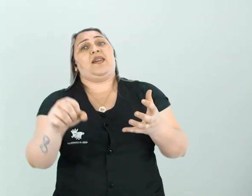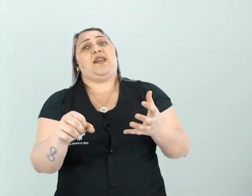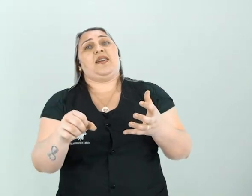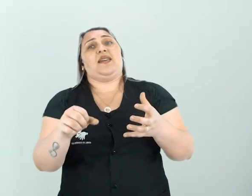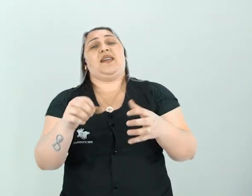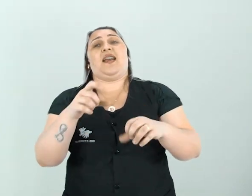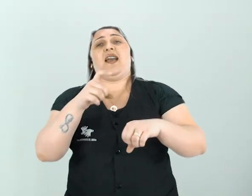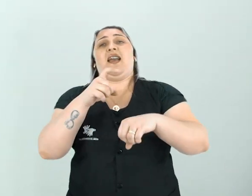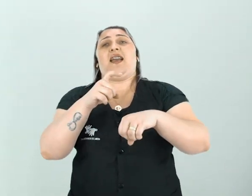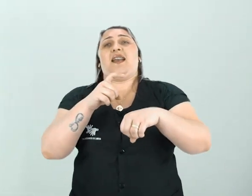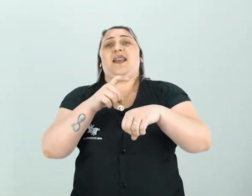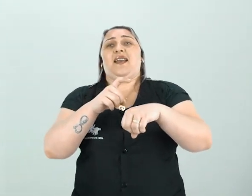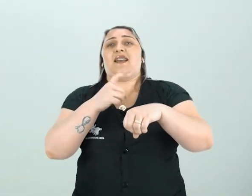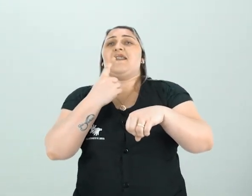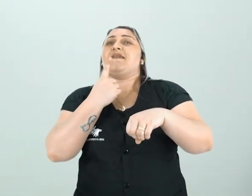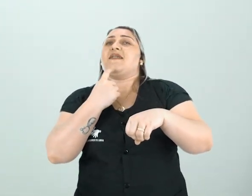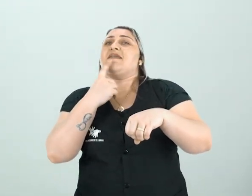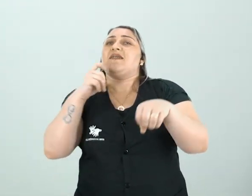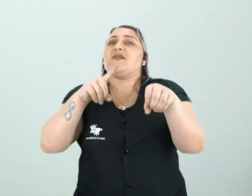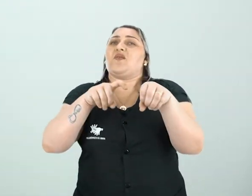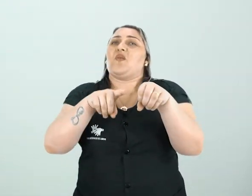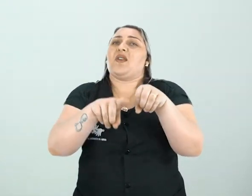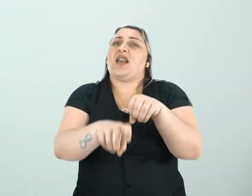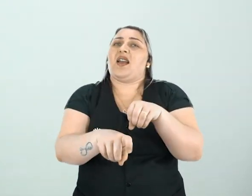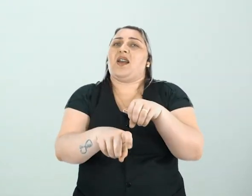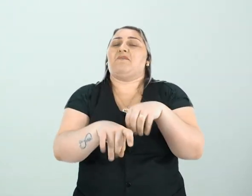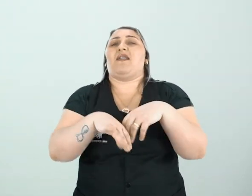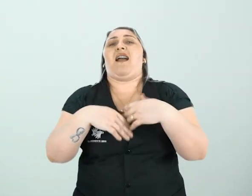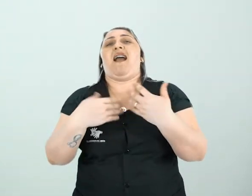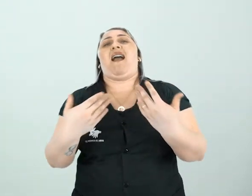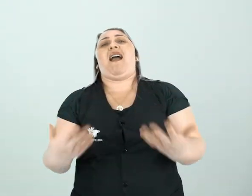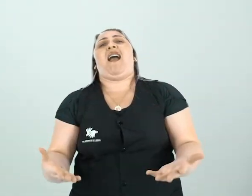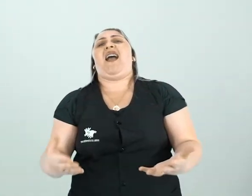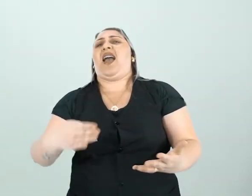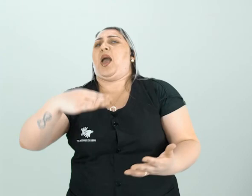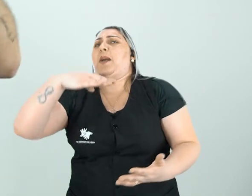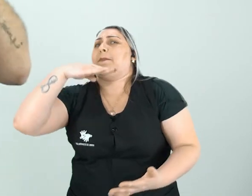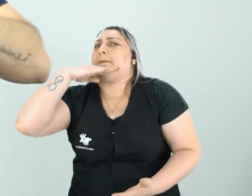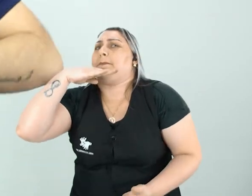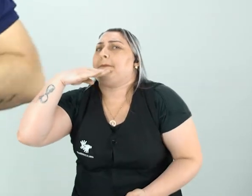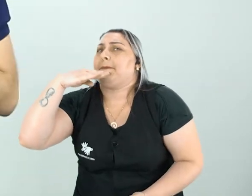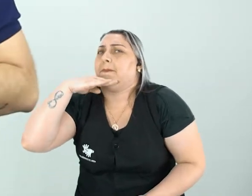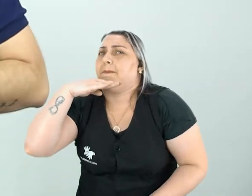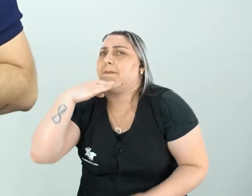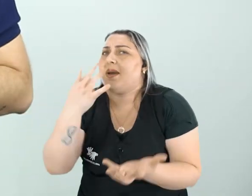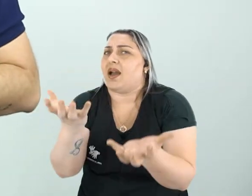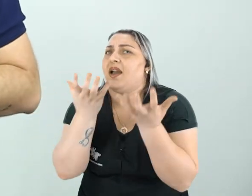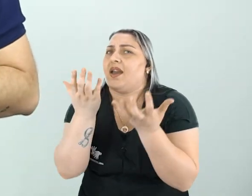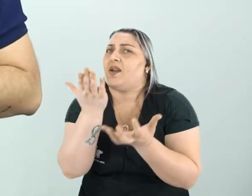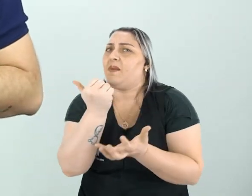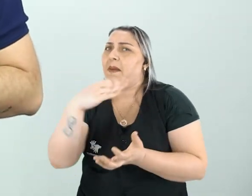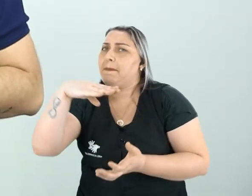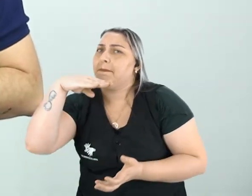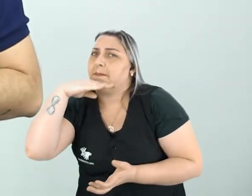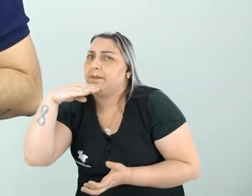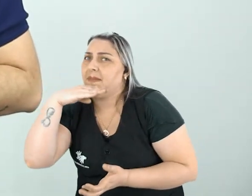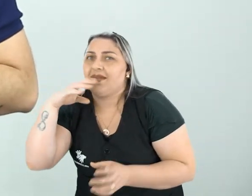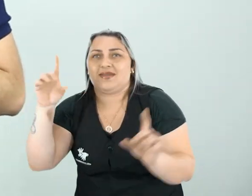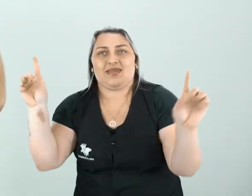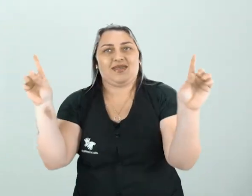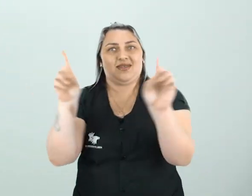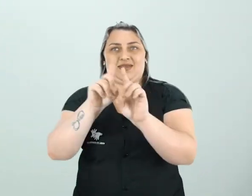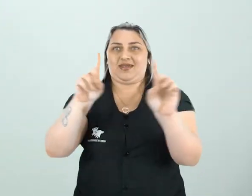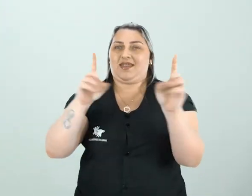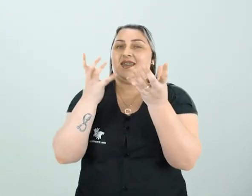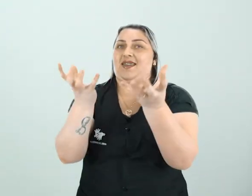goiaba? Ah, professor, era na época da manga. Ela queria pegar a manga. Não, ela